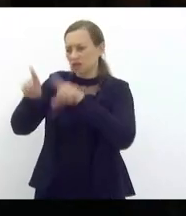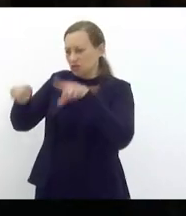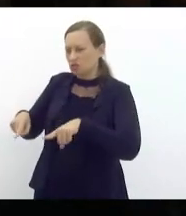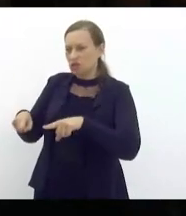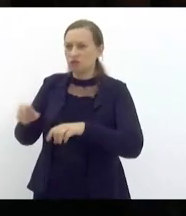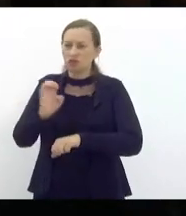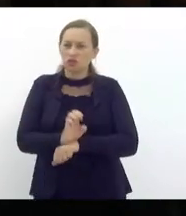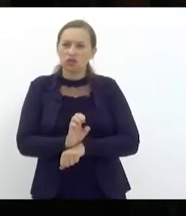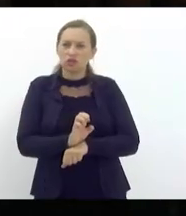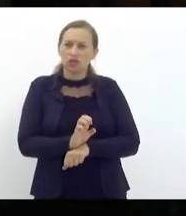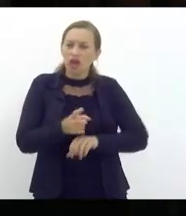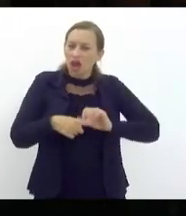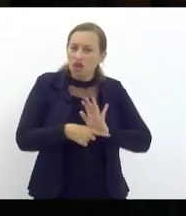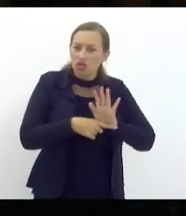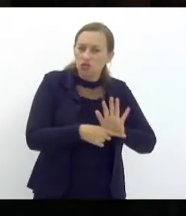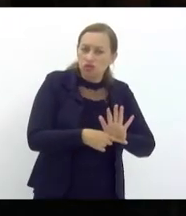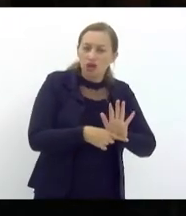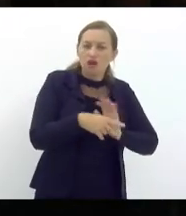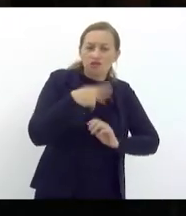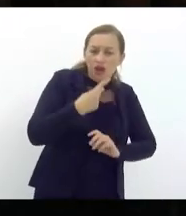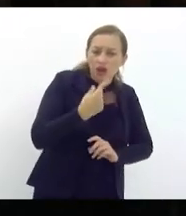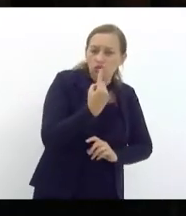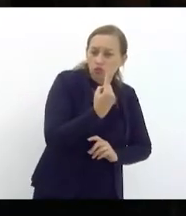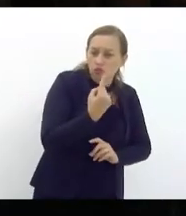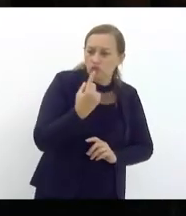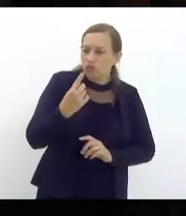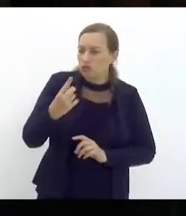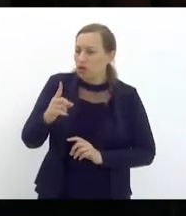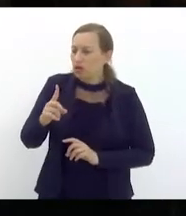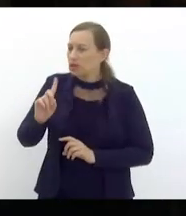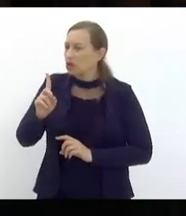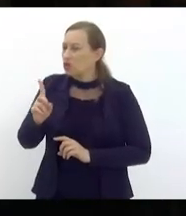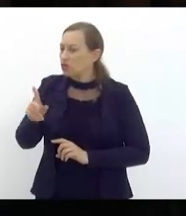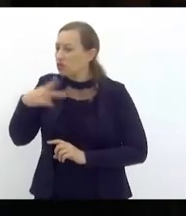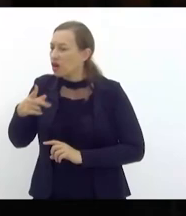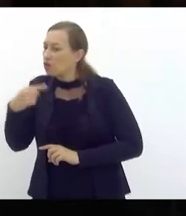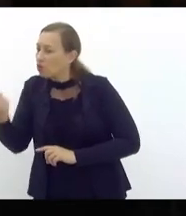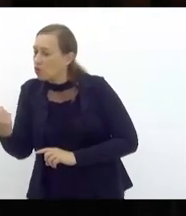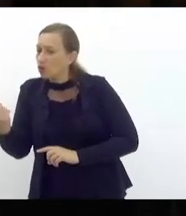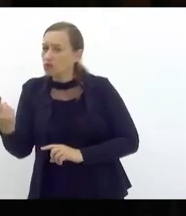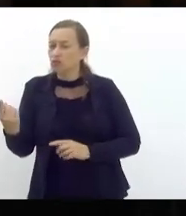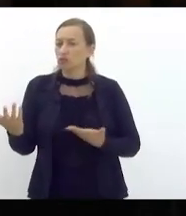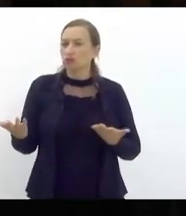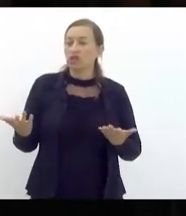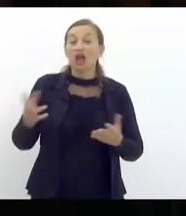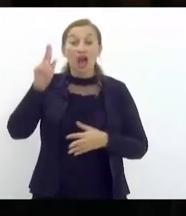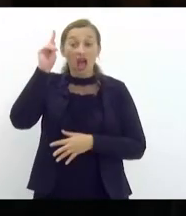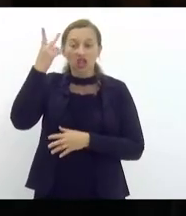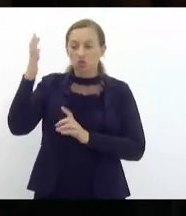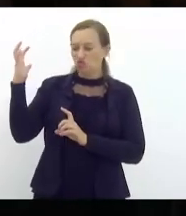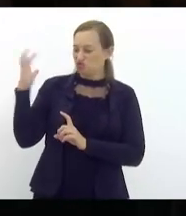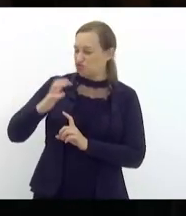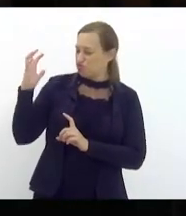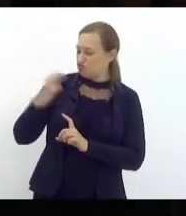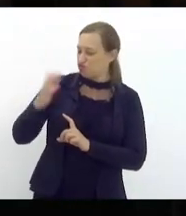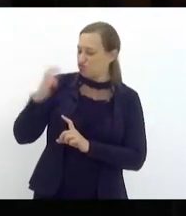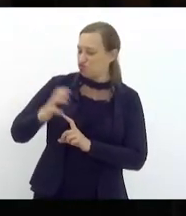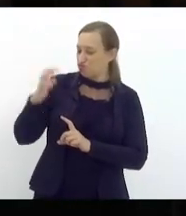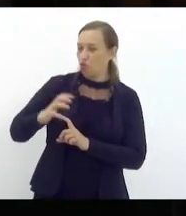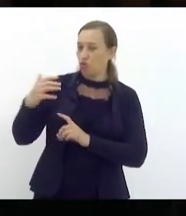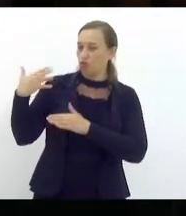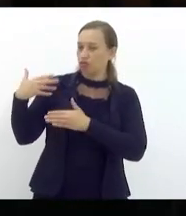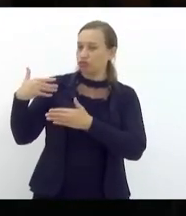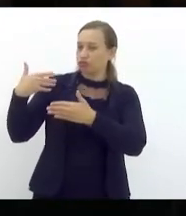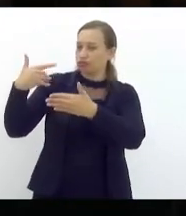atende outro porque é assim que infelizmente a história da opressão passou